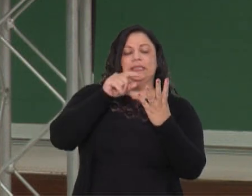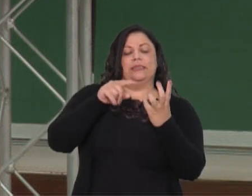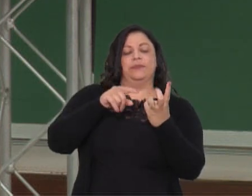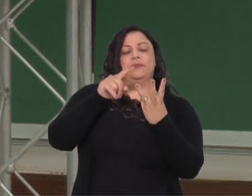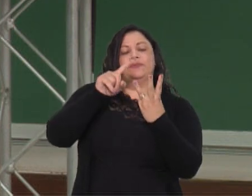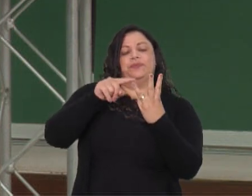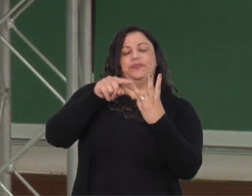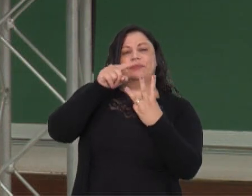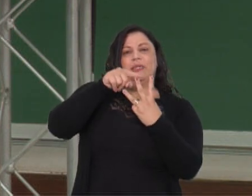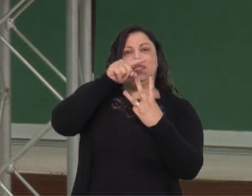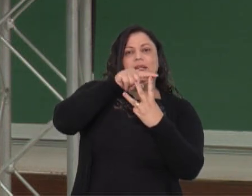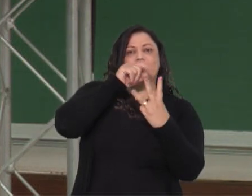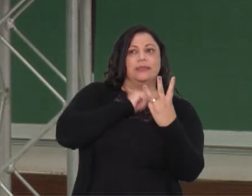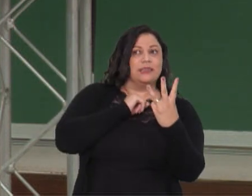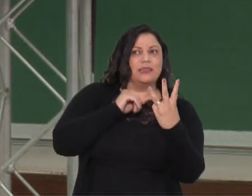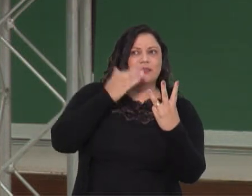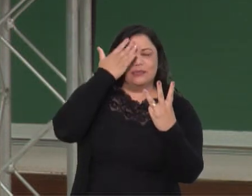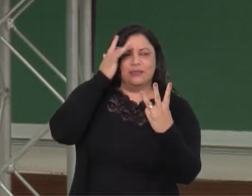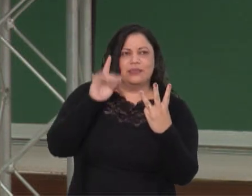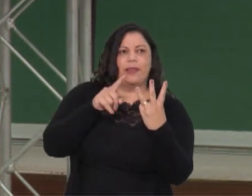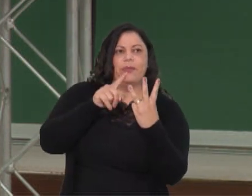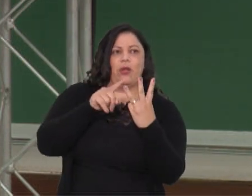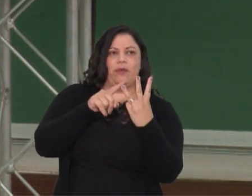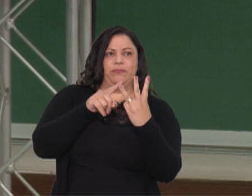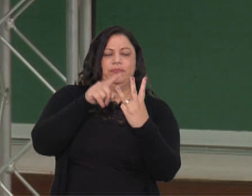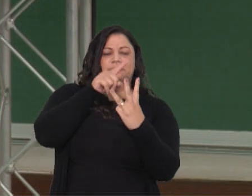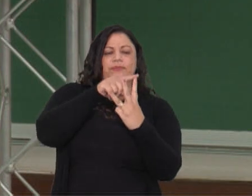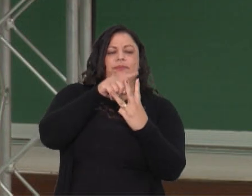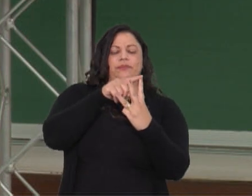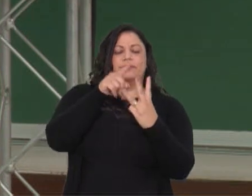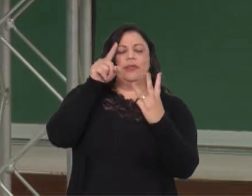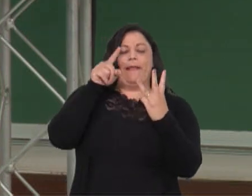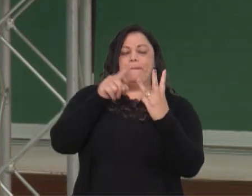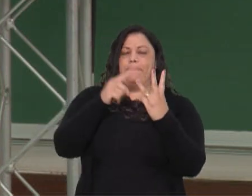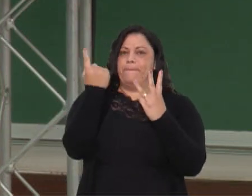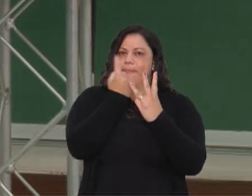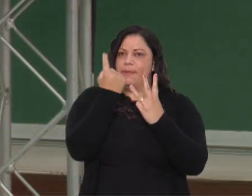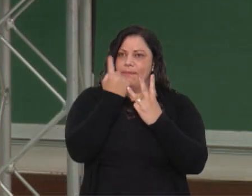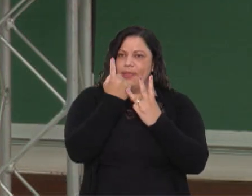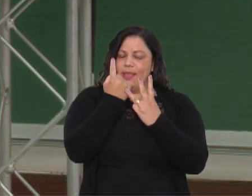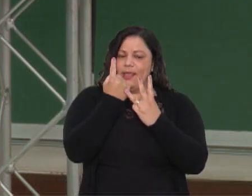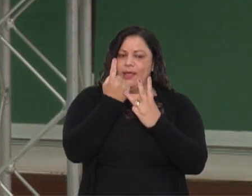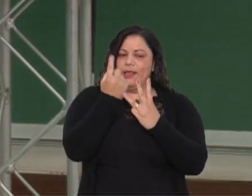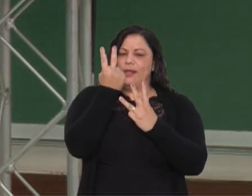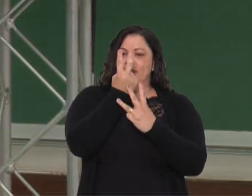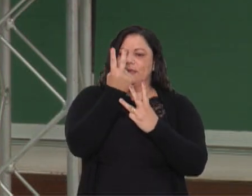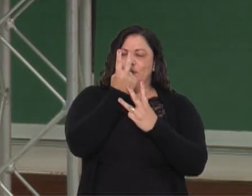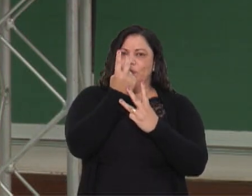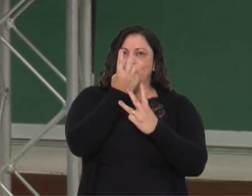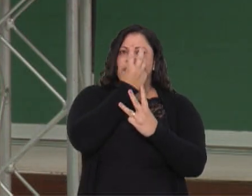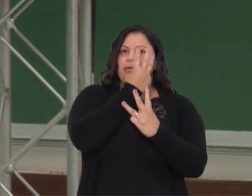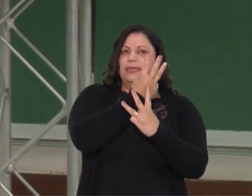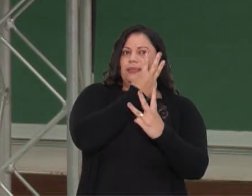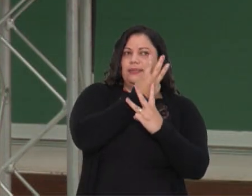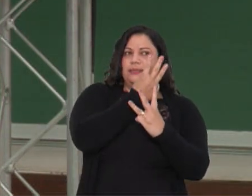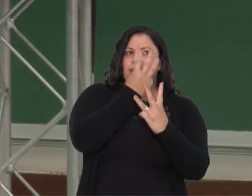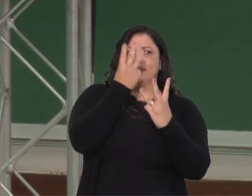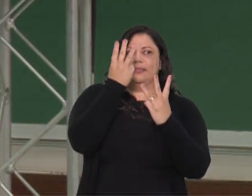terceira. Vocês que não sabem o que é a antepenúltima, olha lá. Primeira, segunda, terceira, de trás para frente. Então, assim,